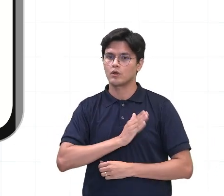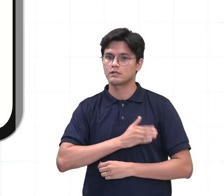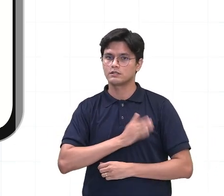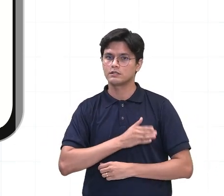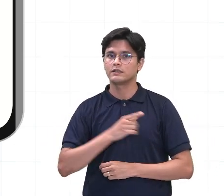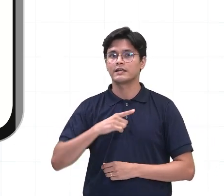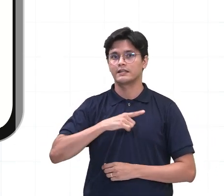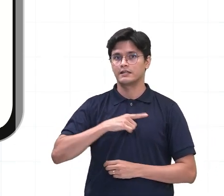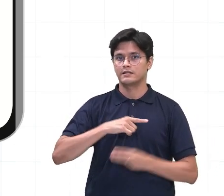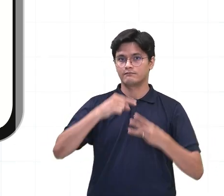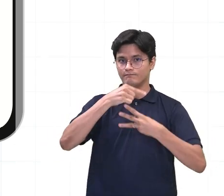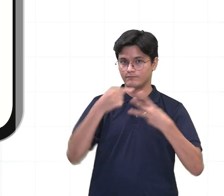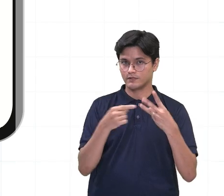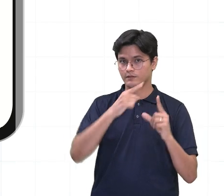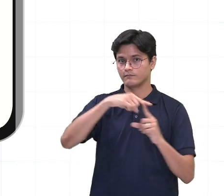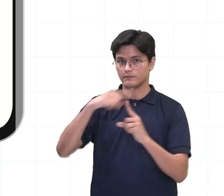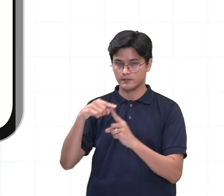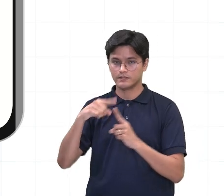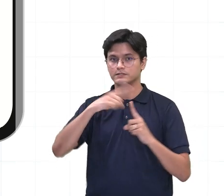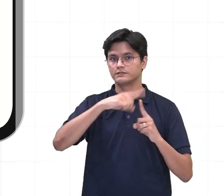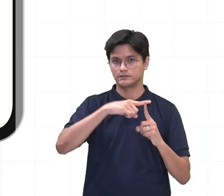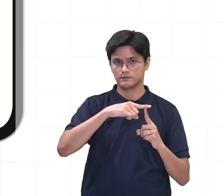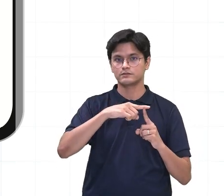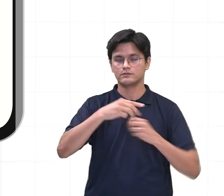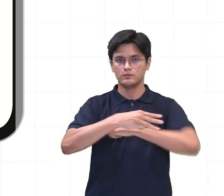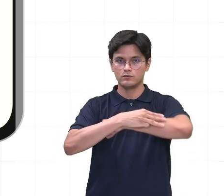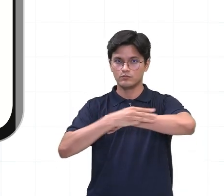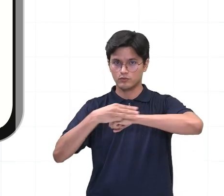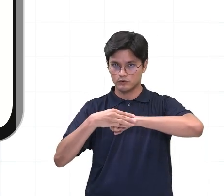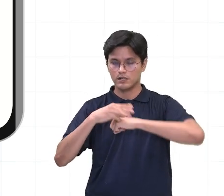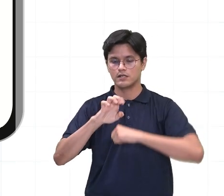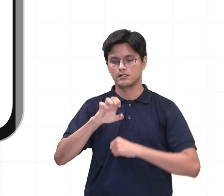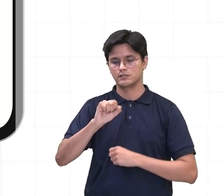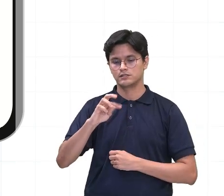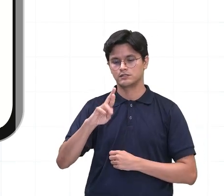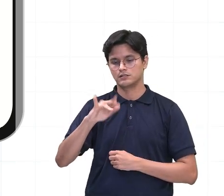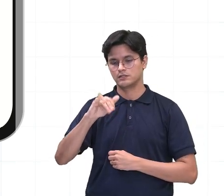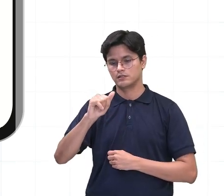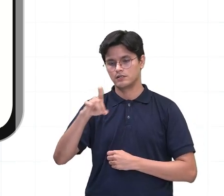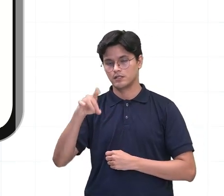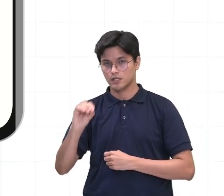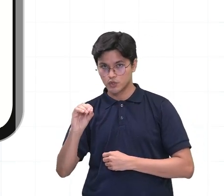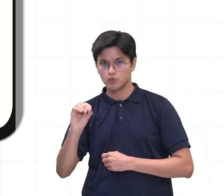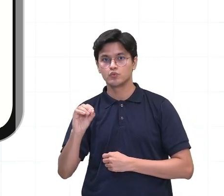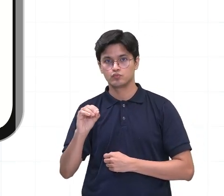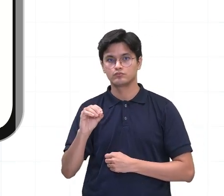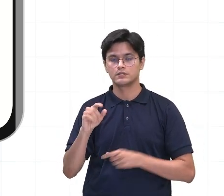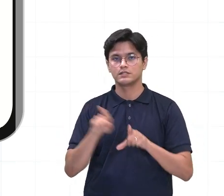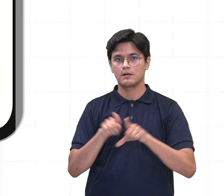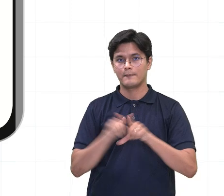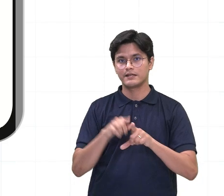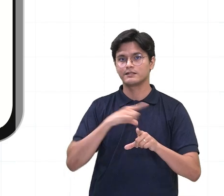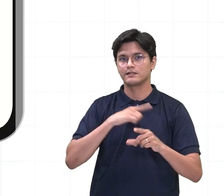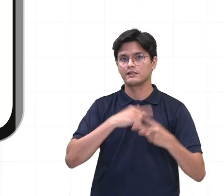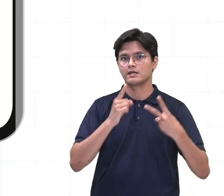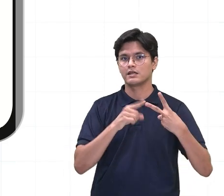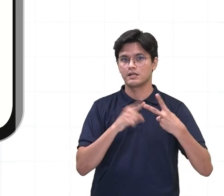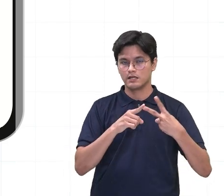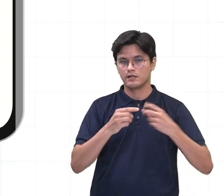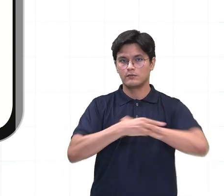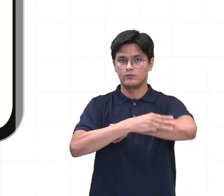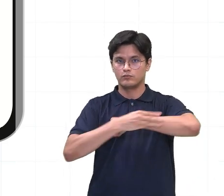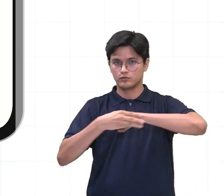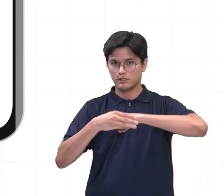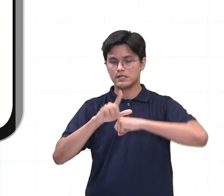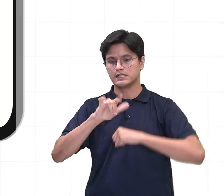tipos. Tem o muscular estriado e o muscular liso. O estriado, o próprio nome já diz, ele apresenta